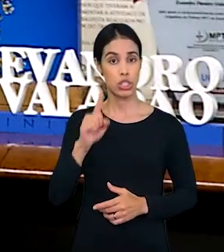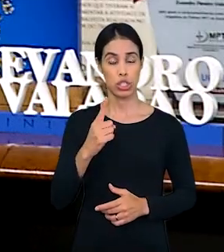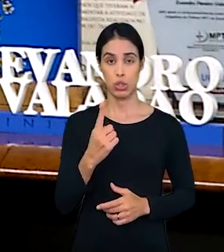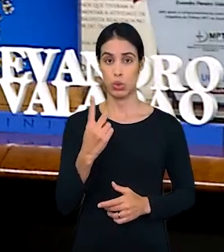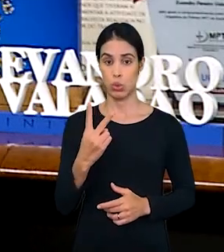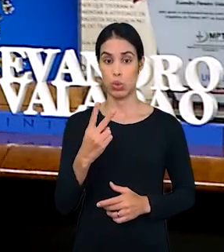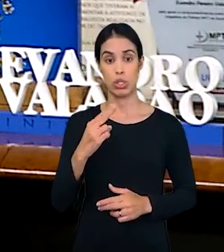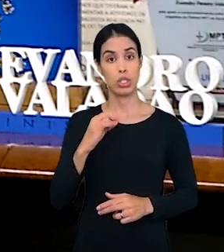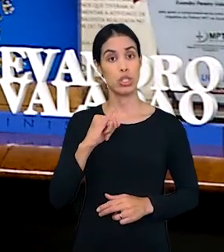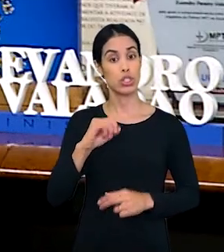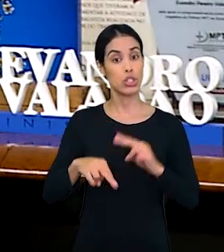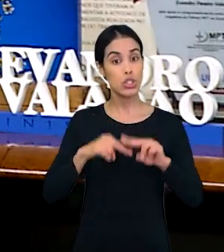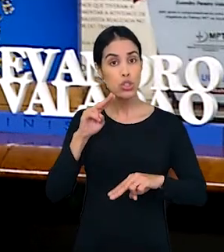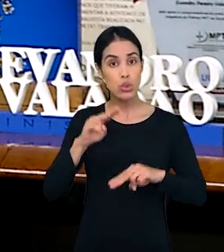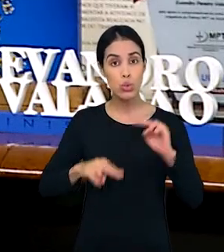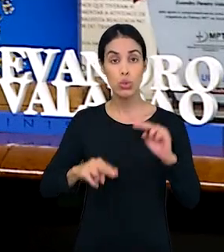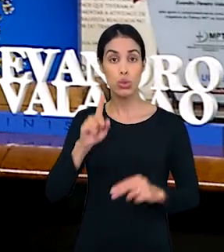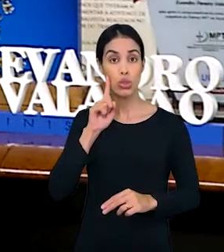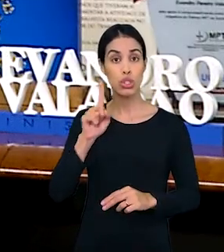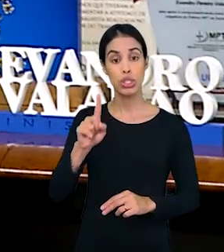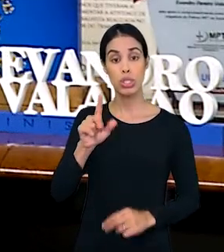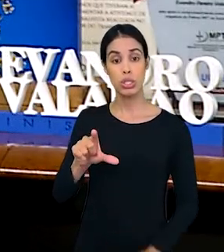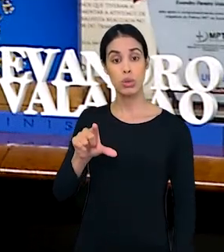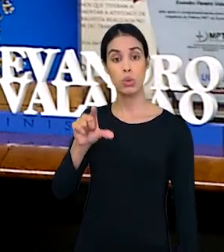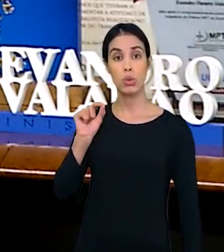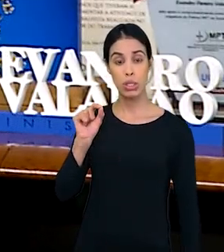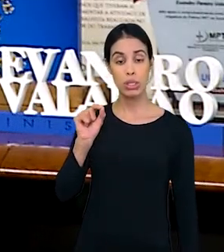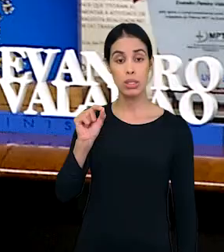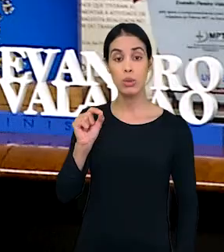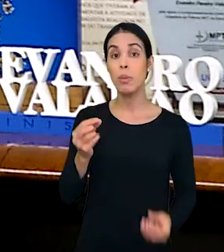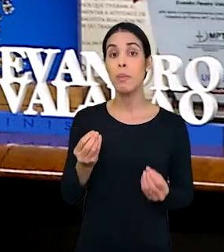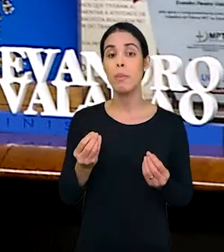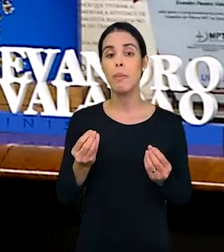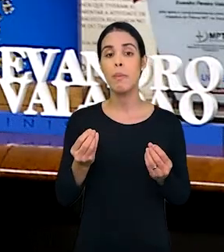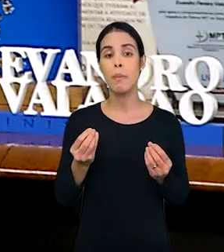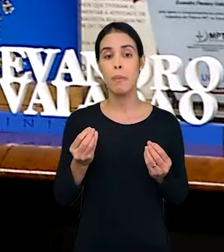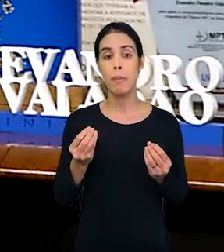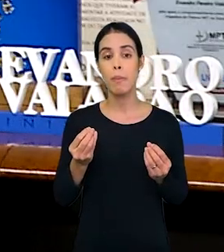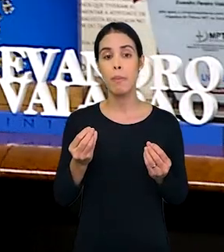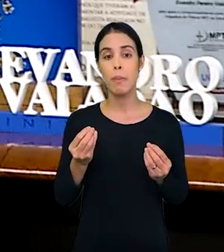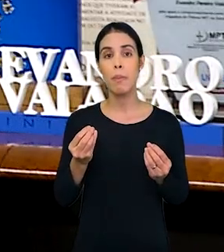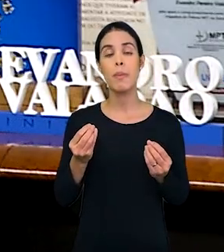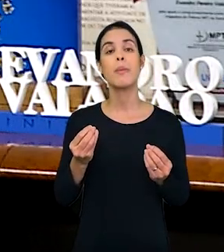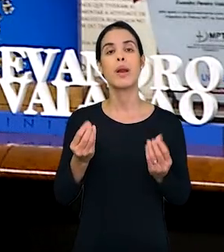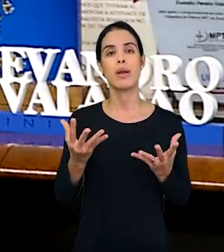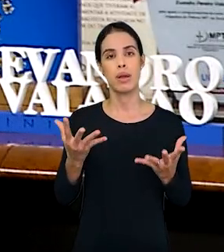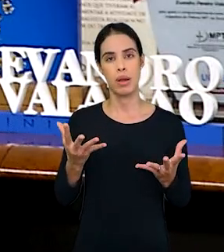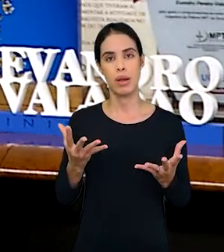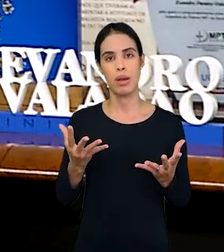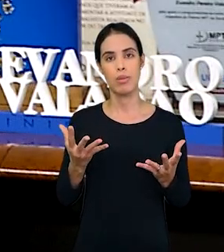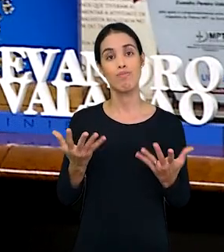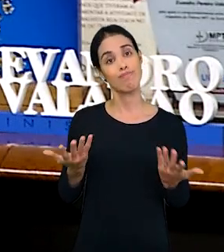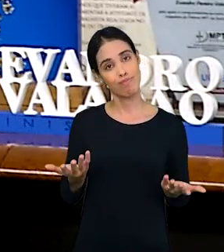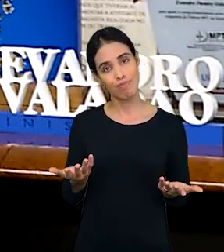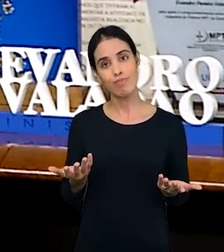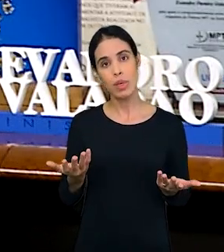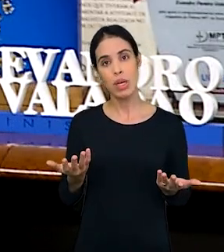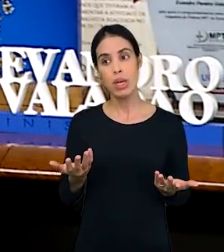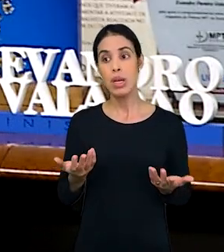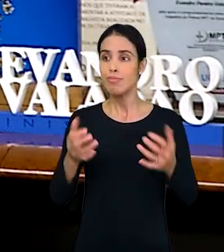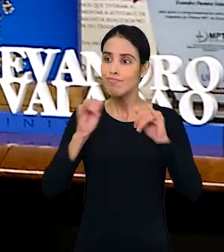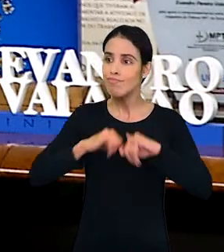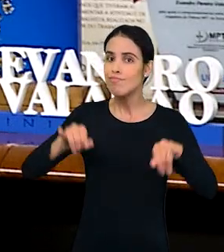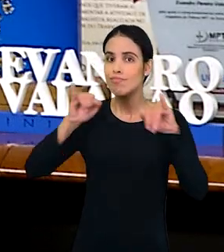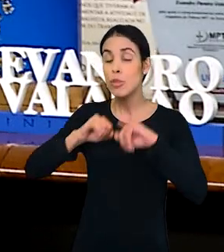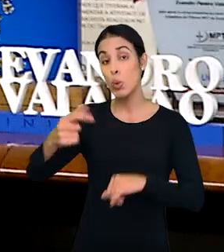12 de junho foi o dia escolhido para a conscientização de que